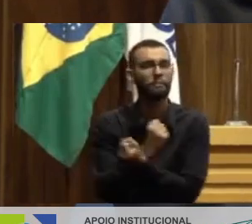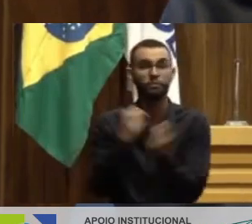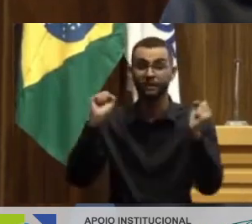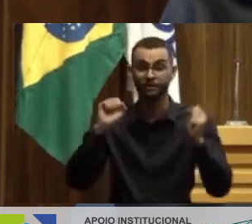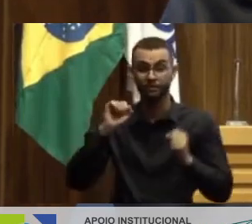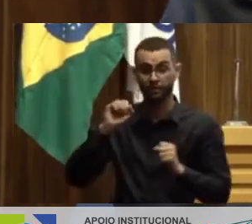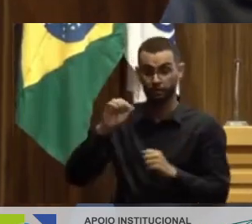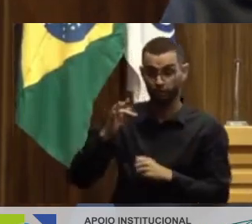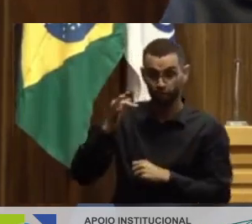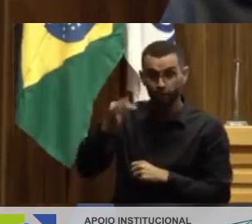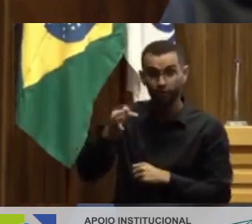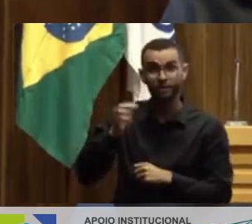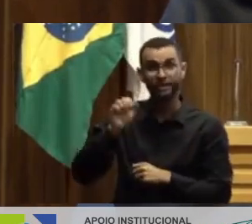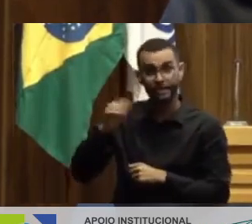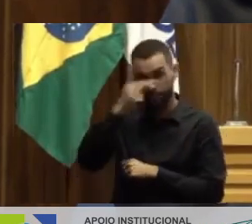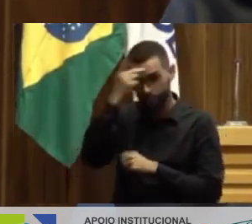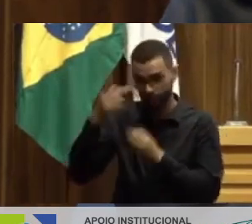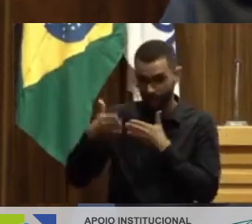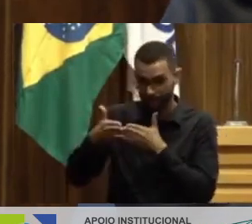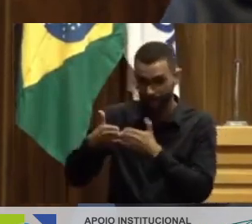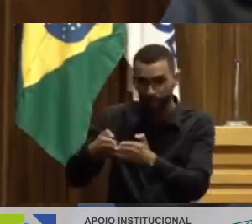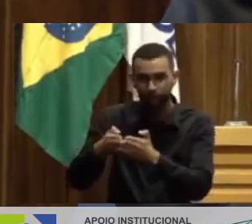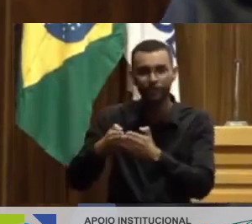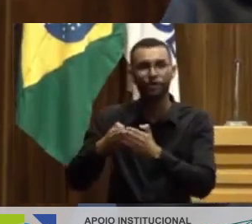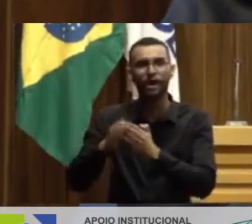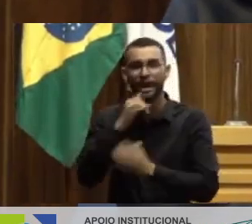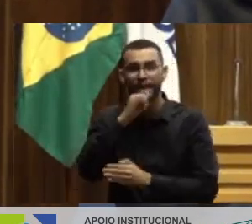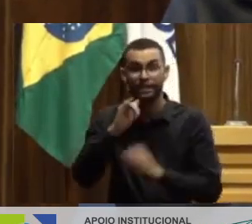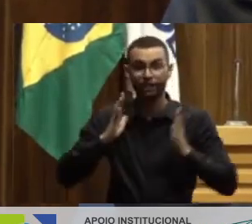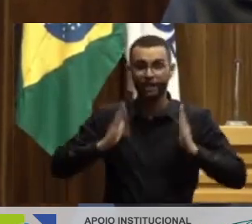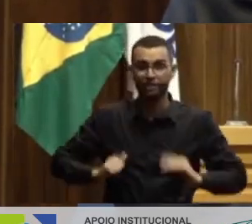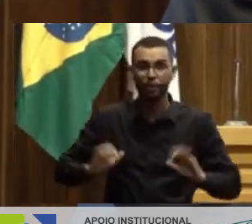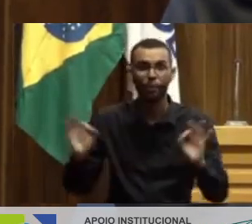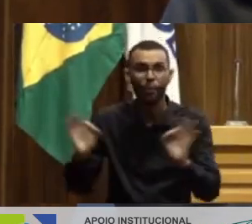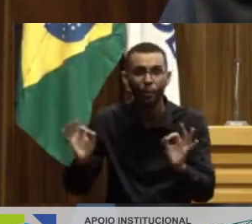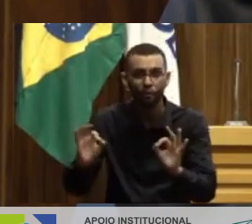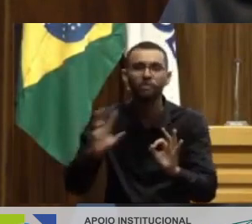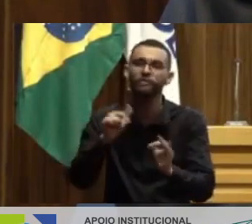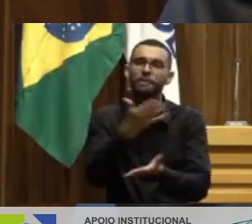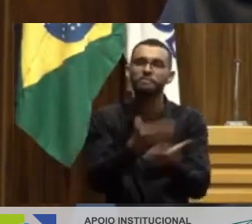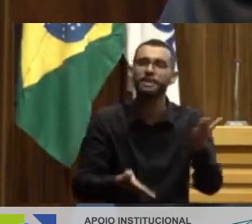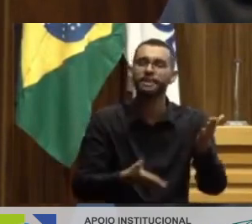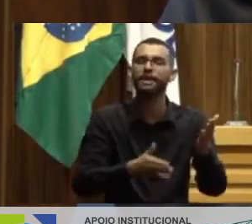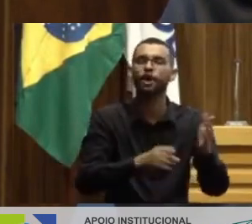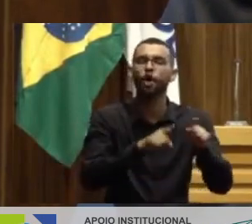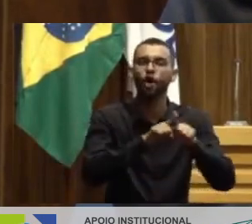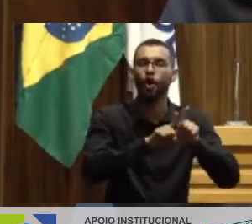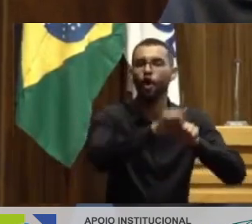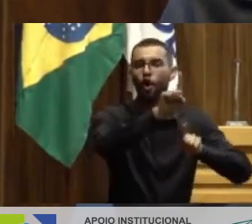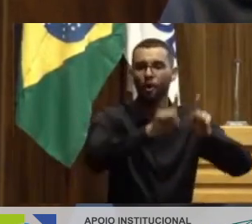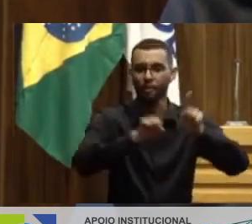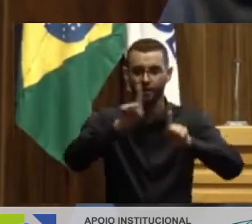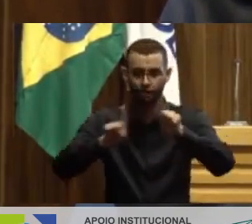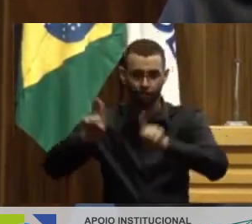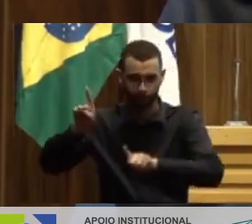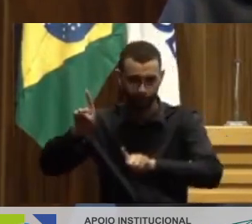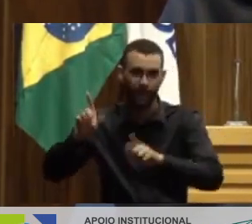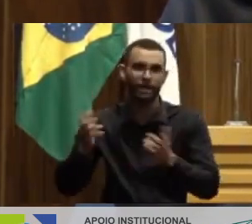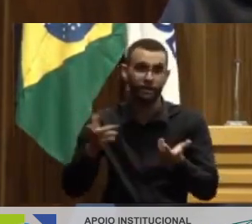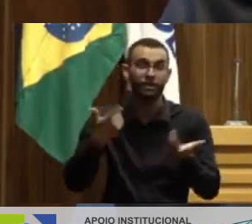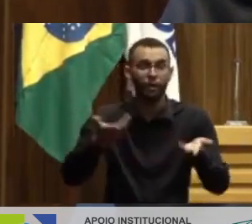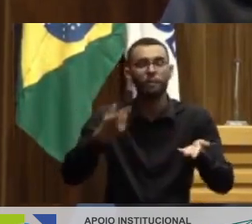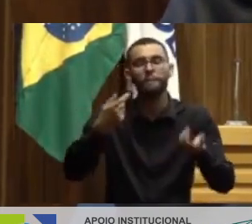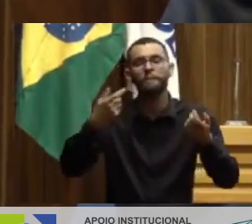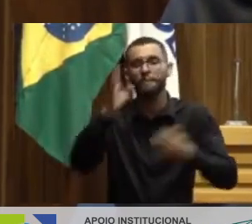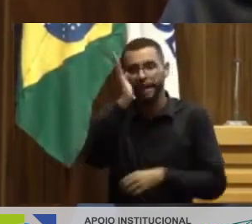energia limpa vai pagar multa e vai perder competitividade. Então, o Brasil tem que se antecipar. Nós temos uma história e